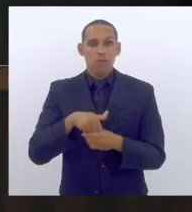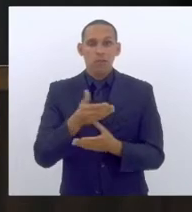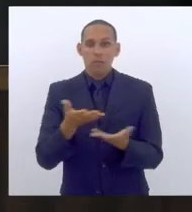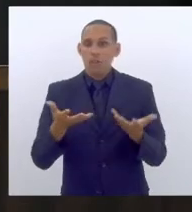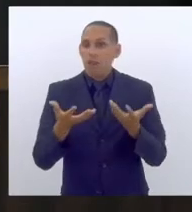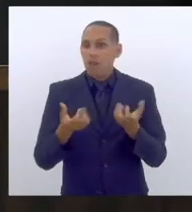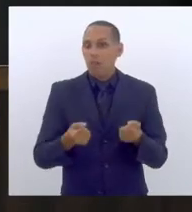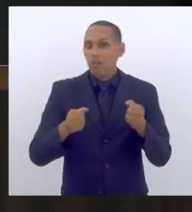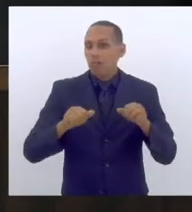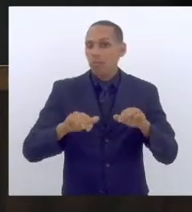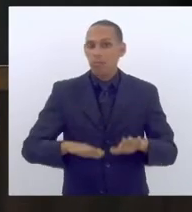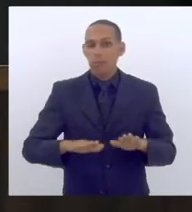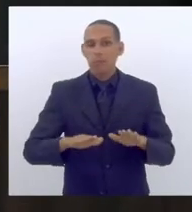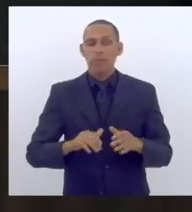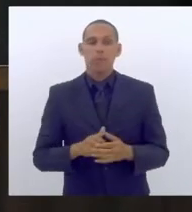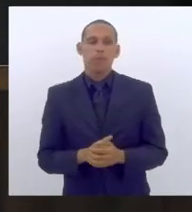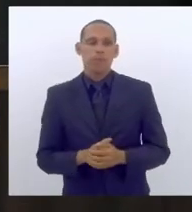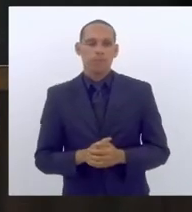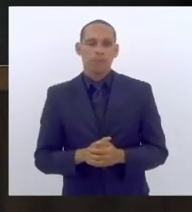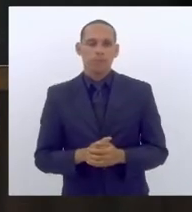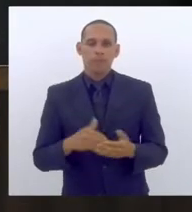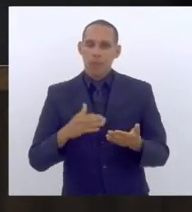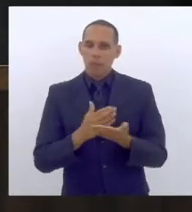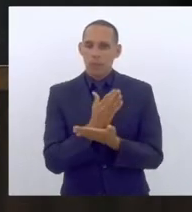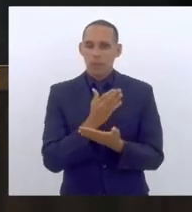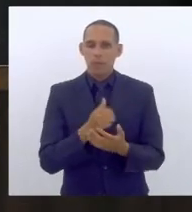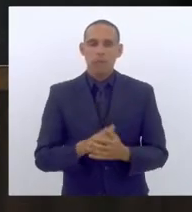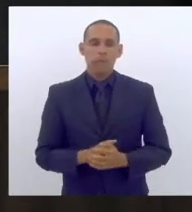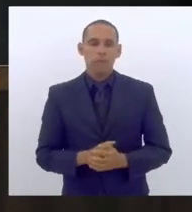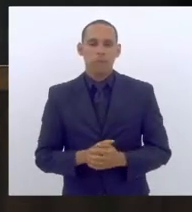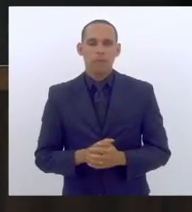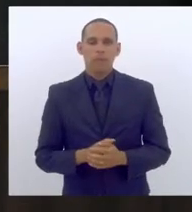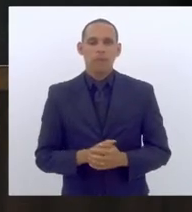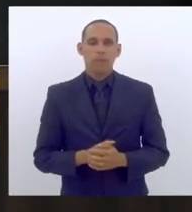senhores que aprovam permaneça como estão aprovada